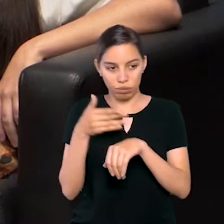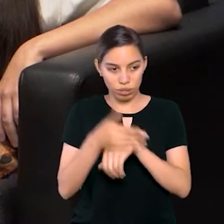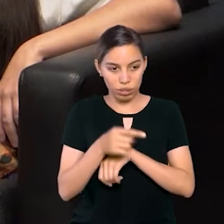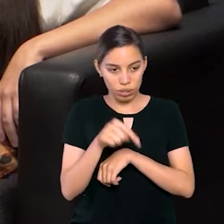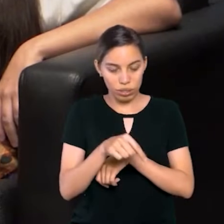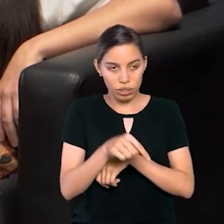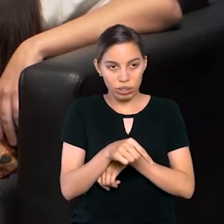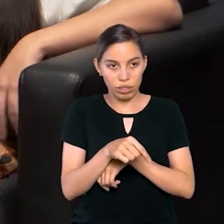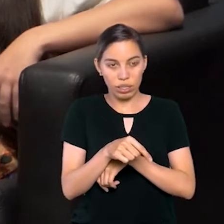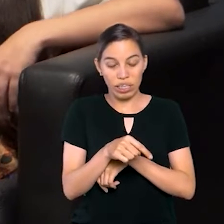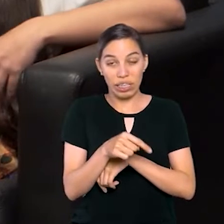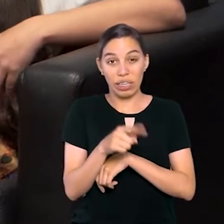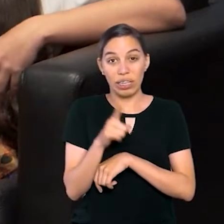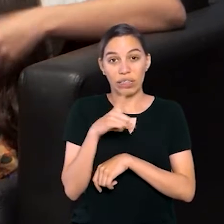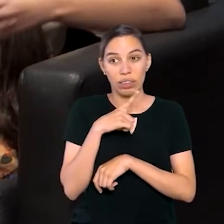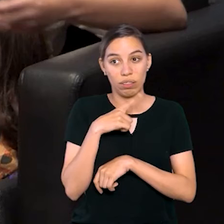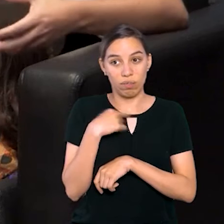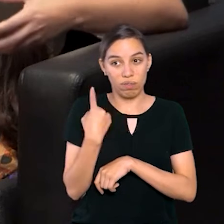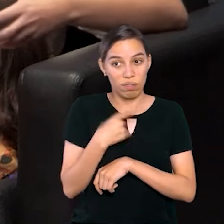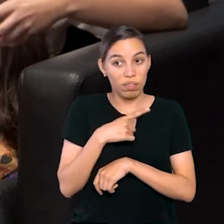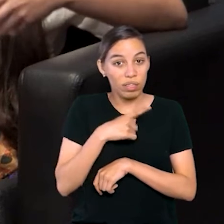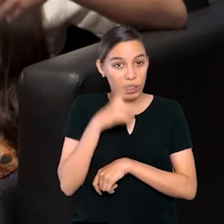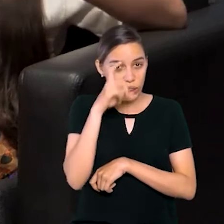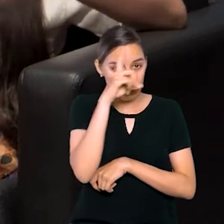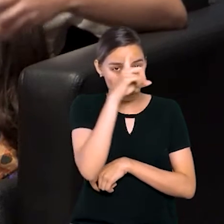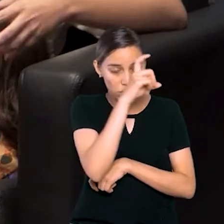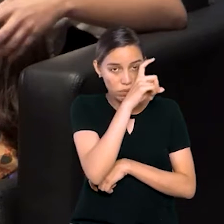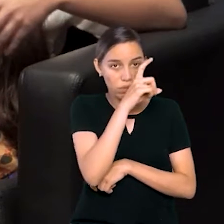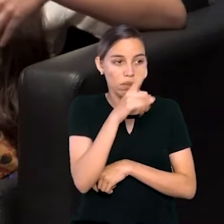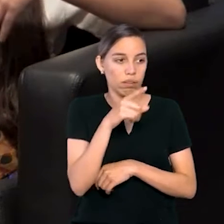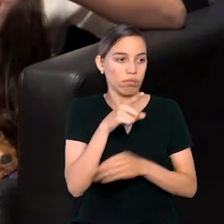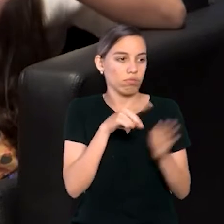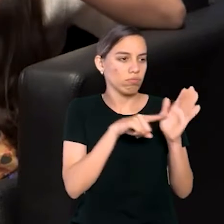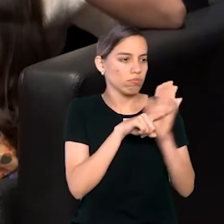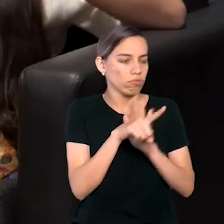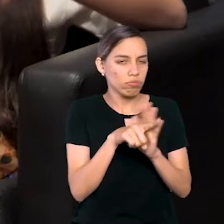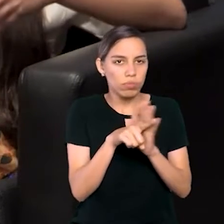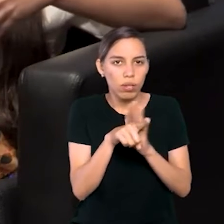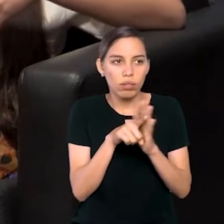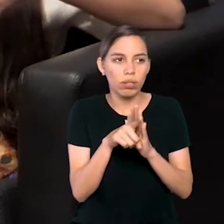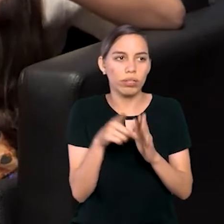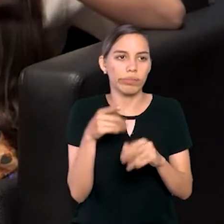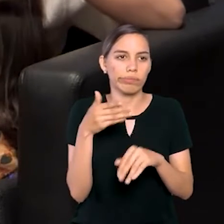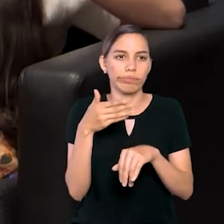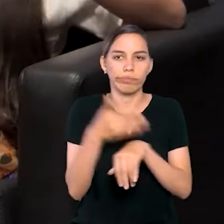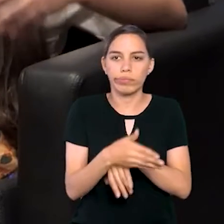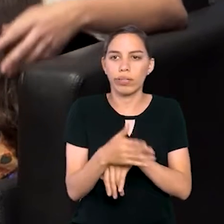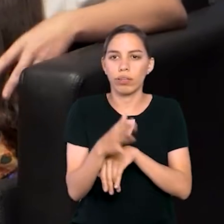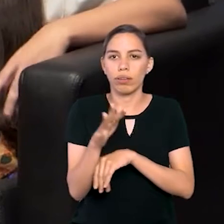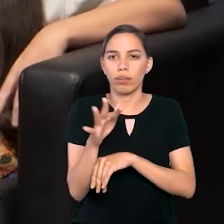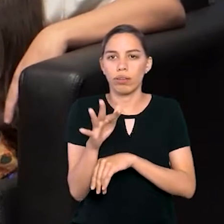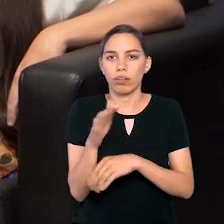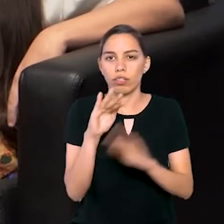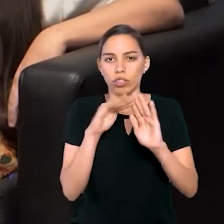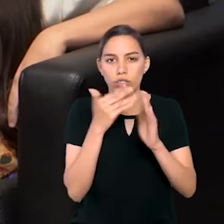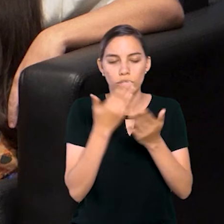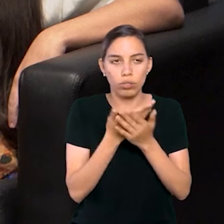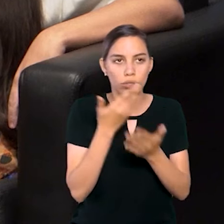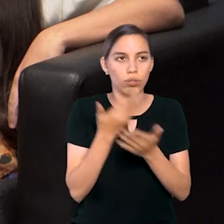desafiador para nós indígenas estarmos em contato com as teorias, as escolas, as